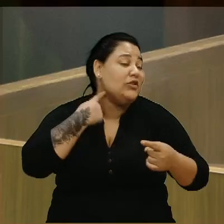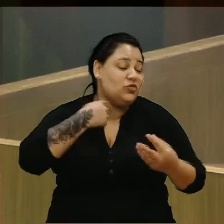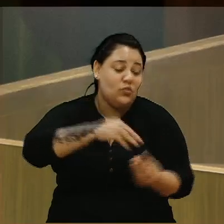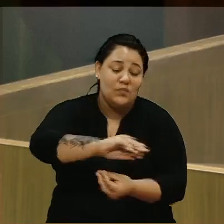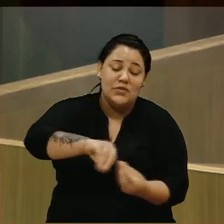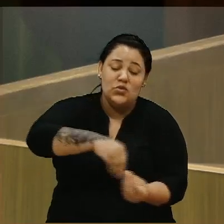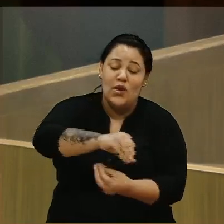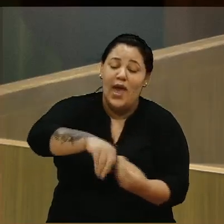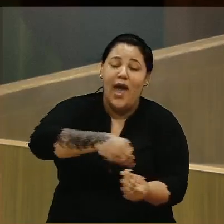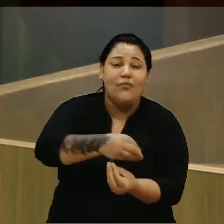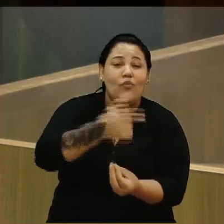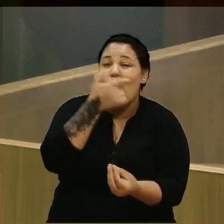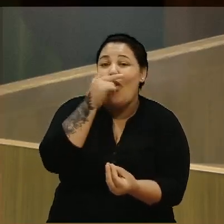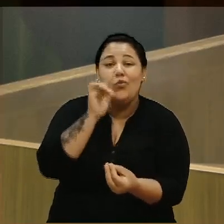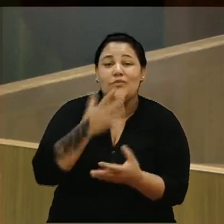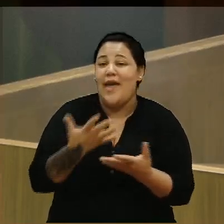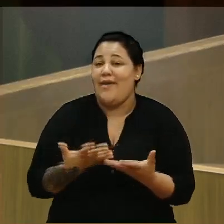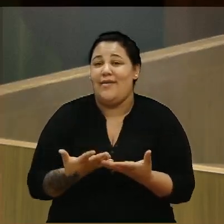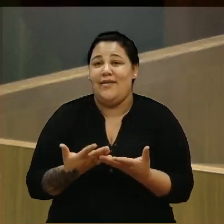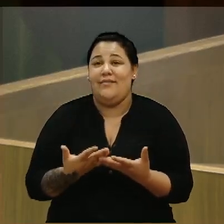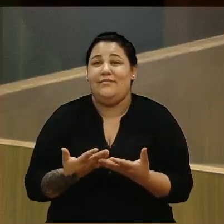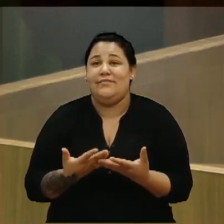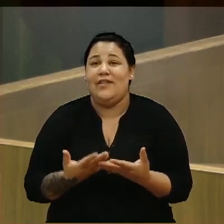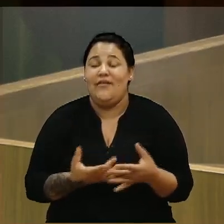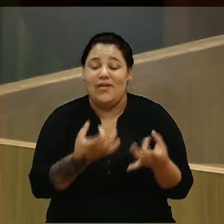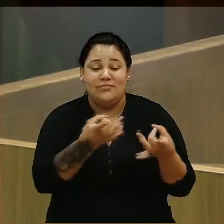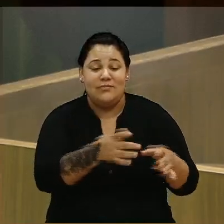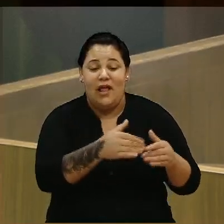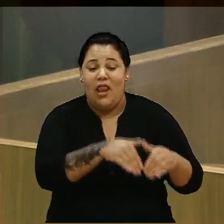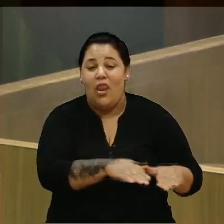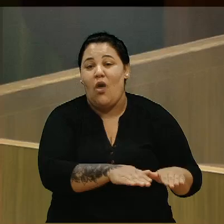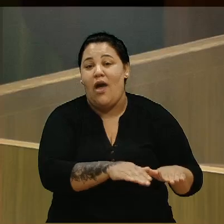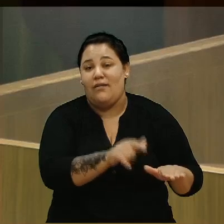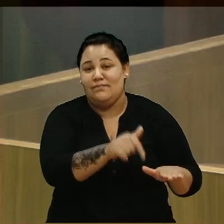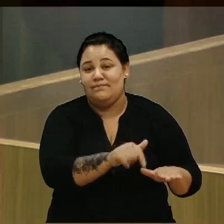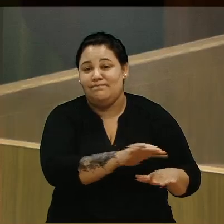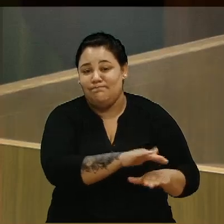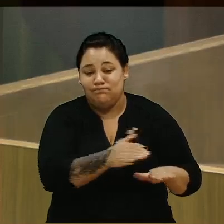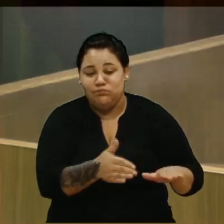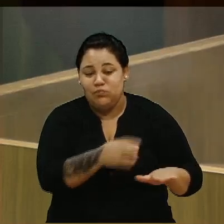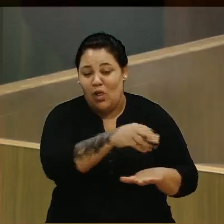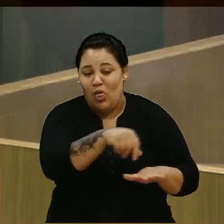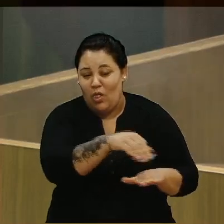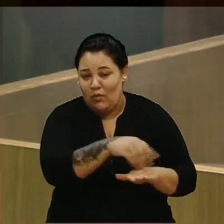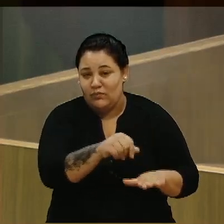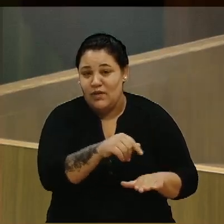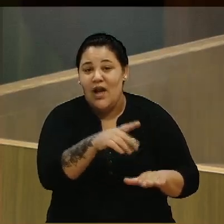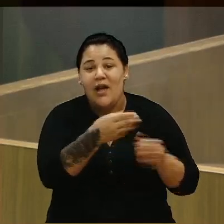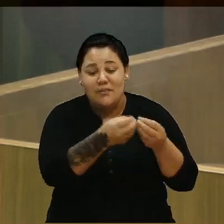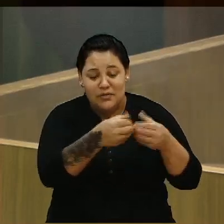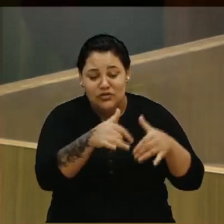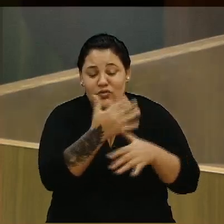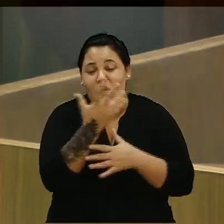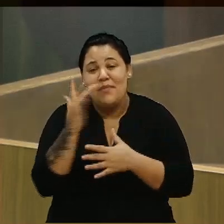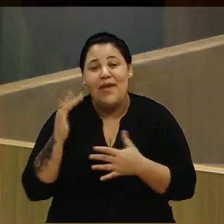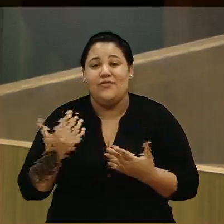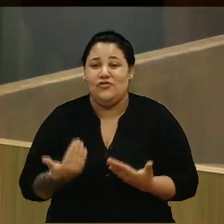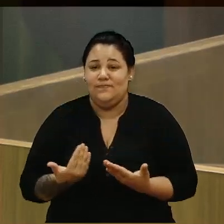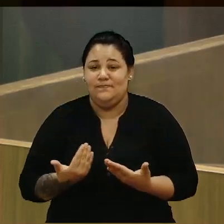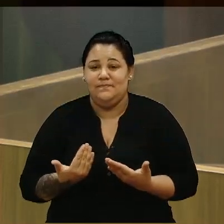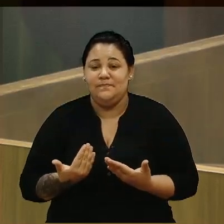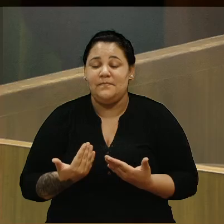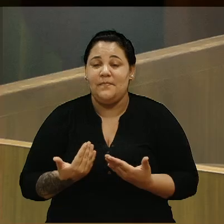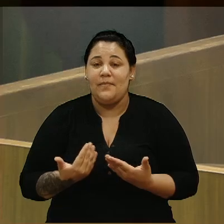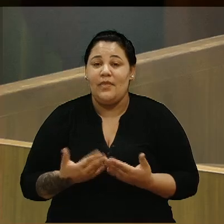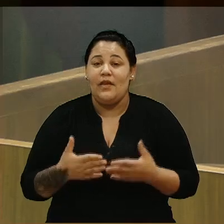não tem muito o que fazer, ele vai acabar indo para o aterro. A gente está prejudicando o meio ambiente, às vezes sem até se dar conta. Então, a gente